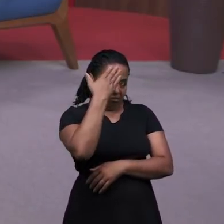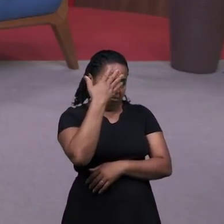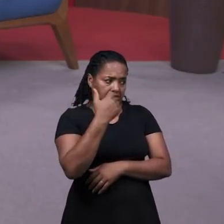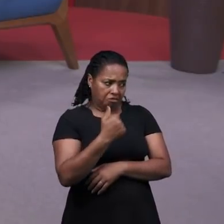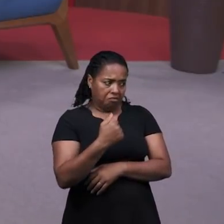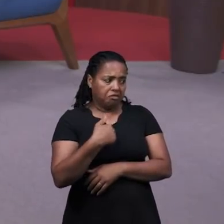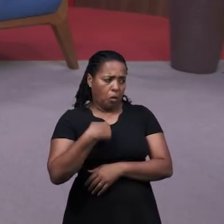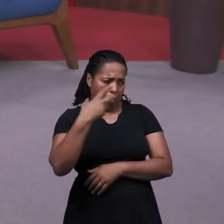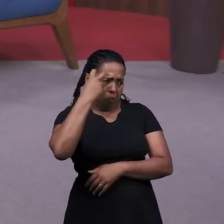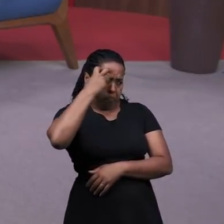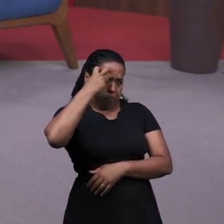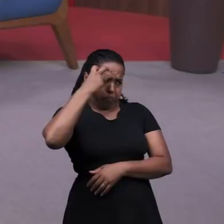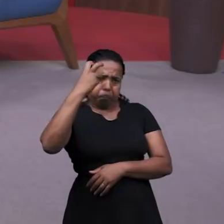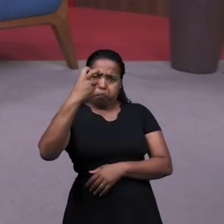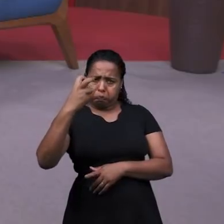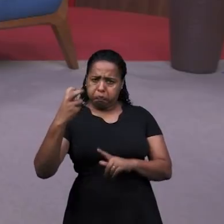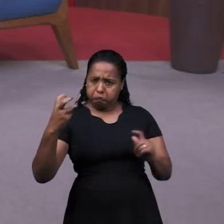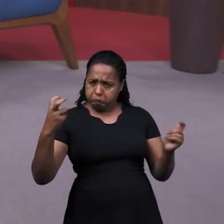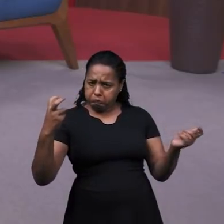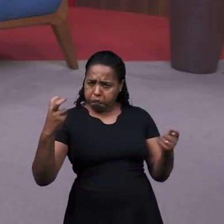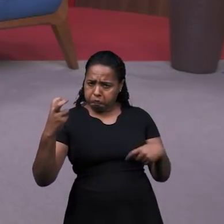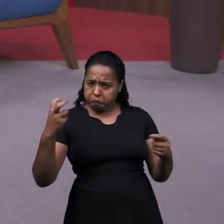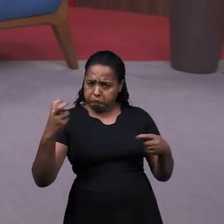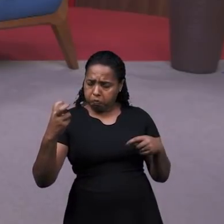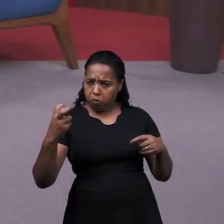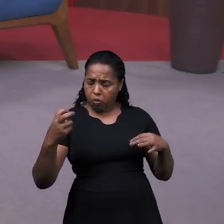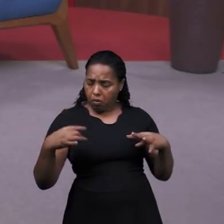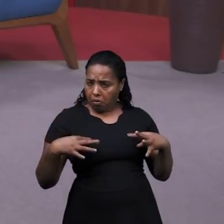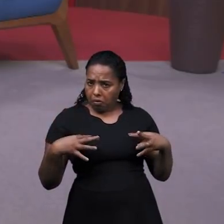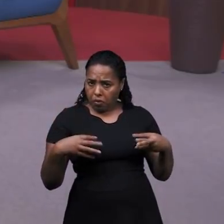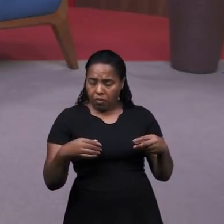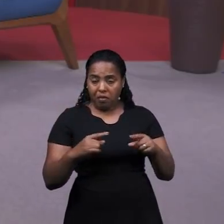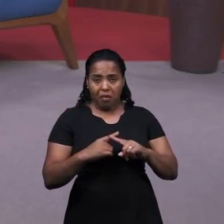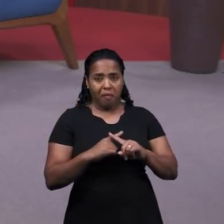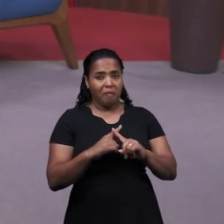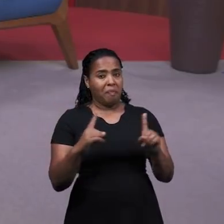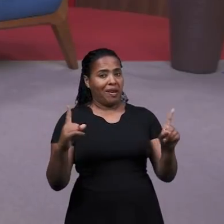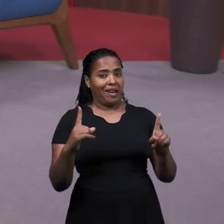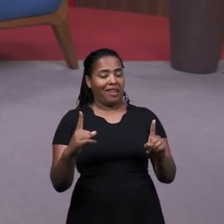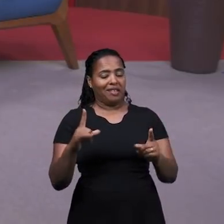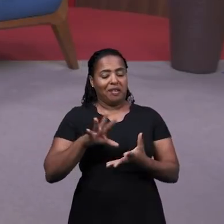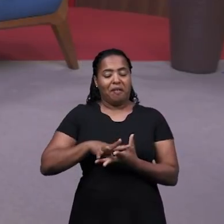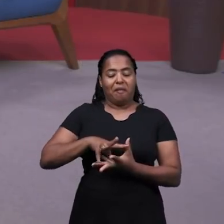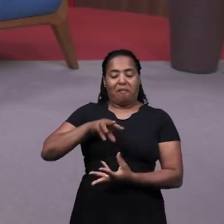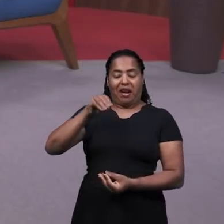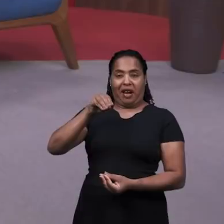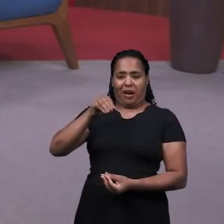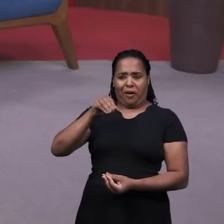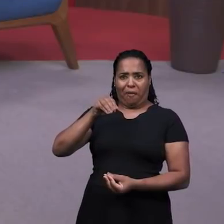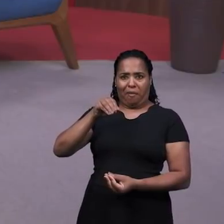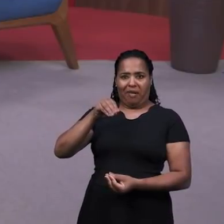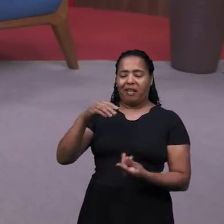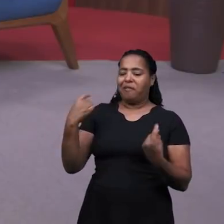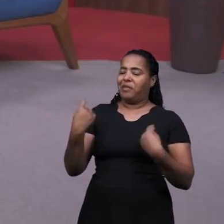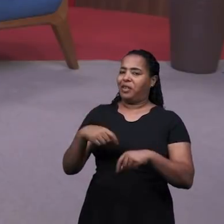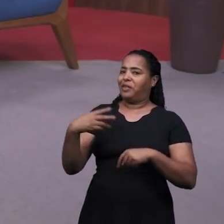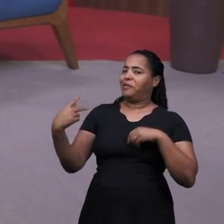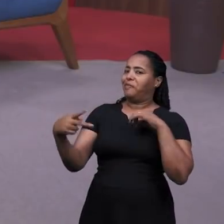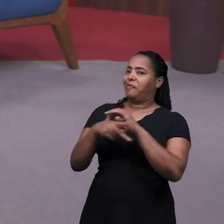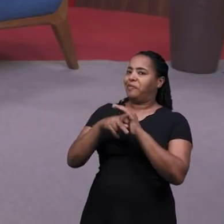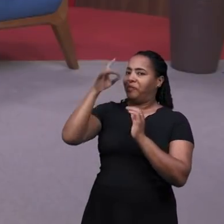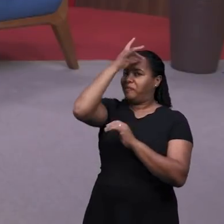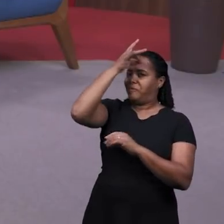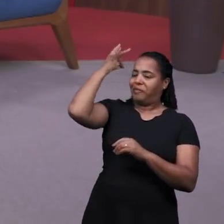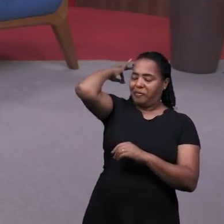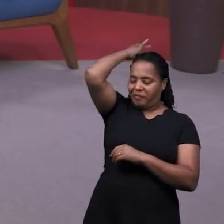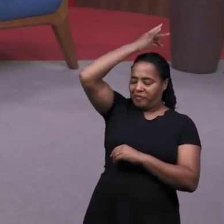ter cultura, eu posso ter muito conhecimento, tudo é até válido. Agora, para alcançar a alma, tem que vir do Espírito Os Santo.